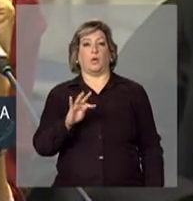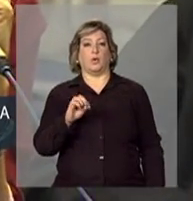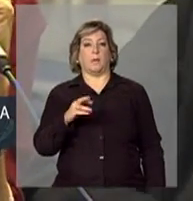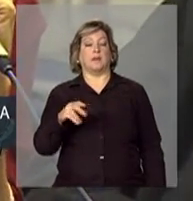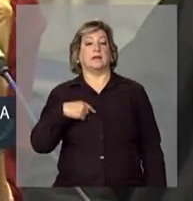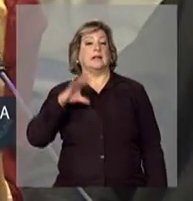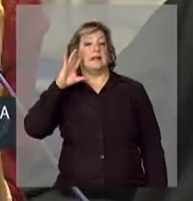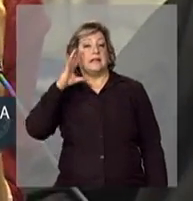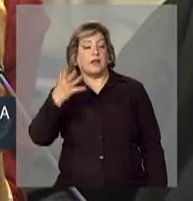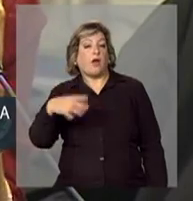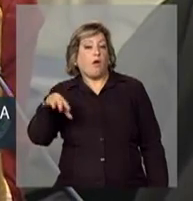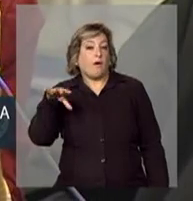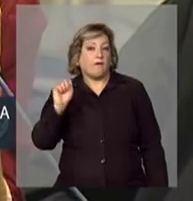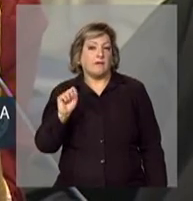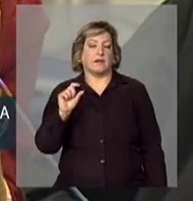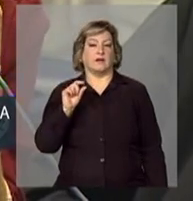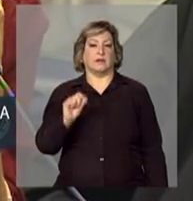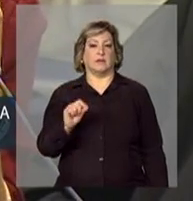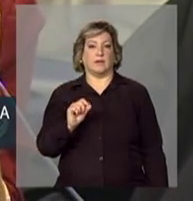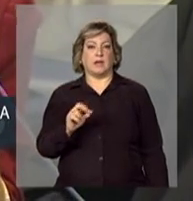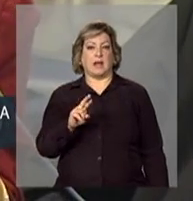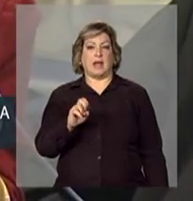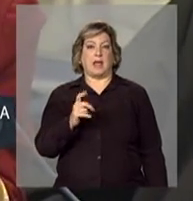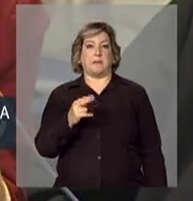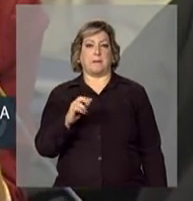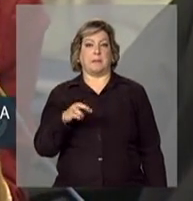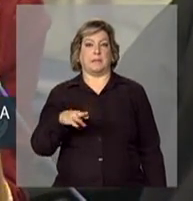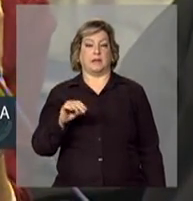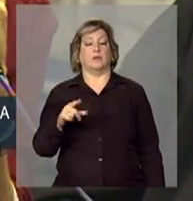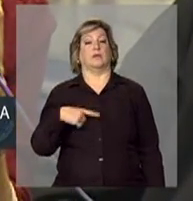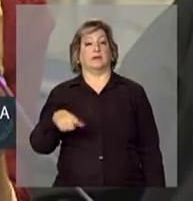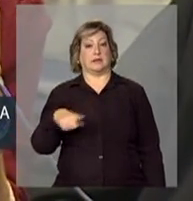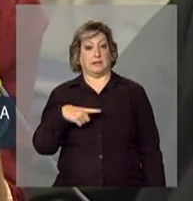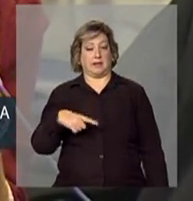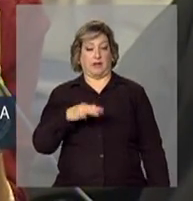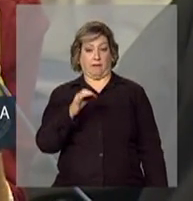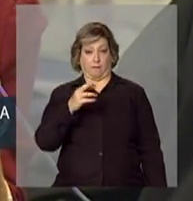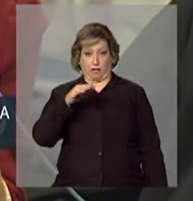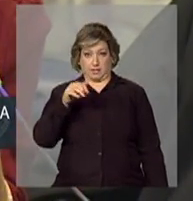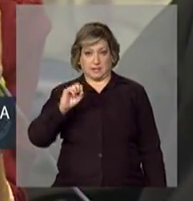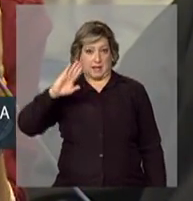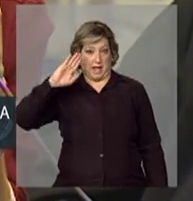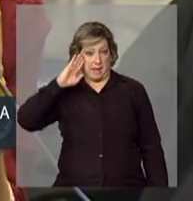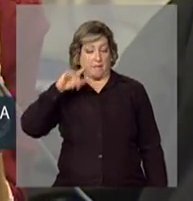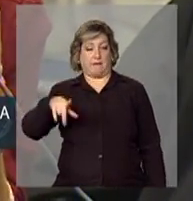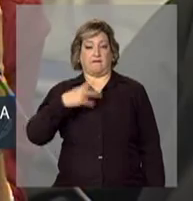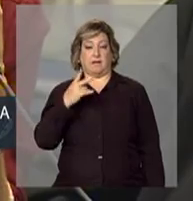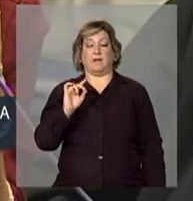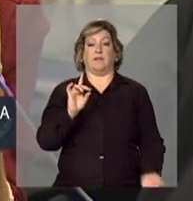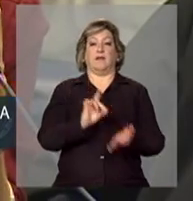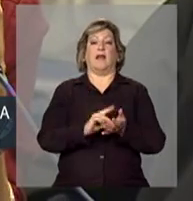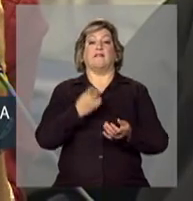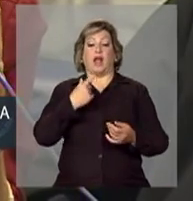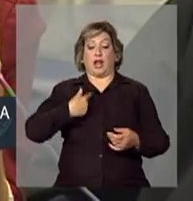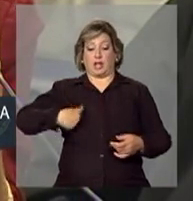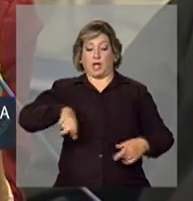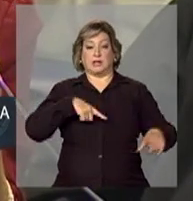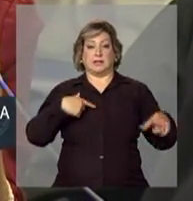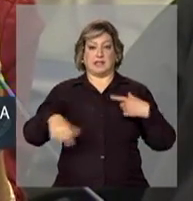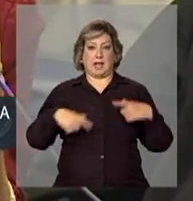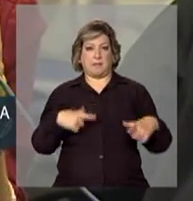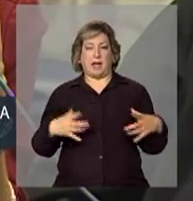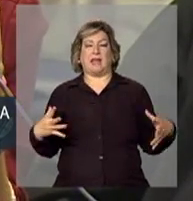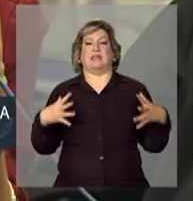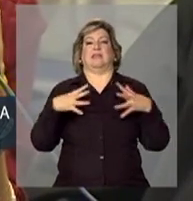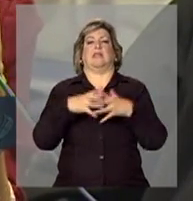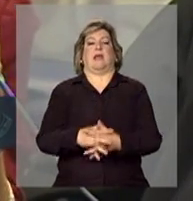ouvir o discurso reprimido por baixo do discurso oficial, né? E o discurso oficial das Forças Armadas é que o nosso trabalho mancha a honra das Forças Armadas,